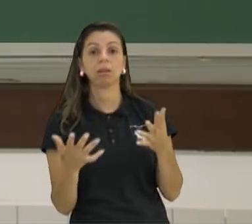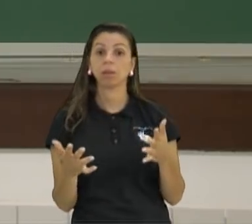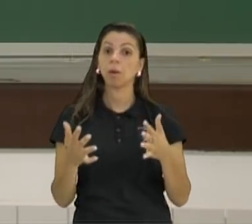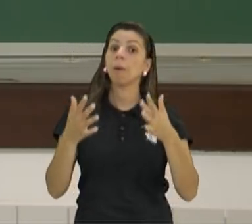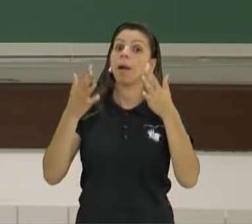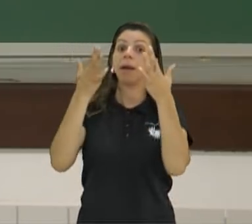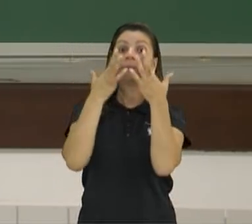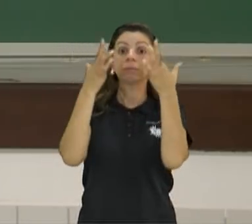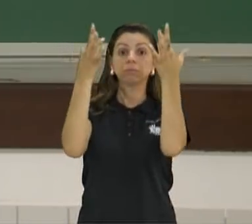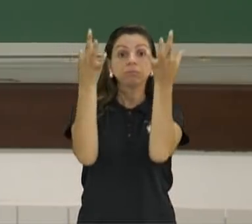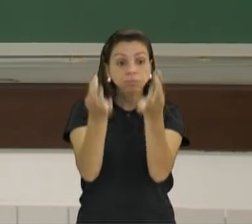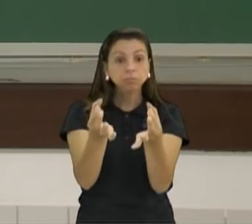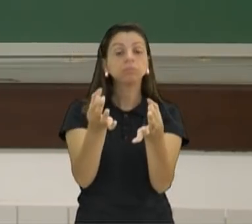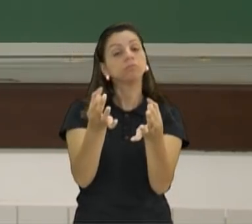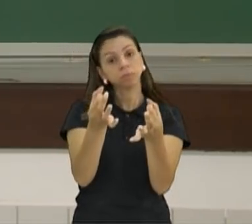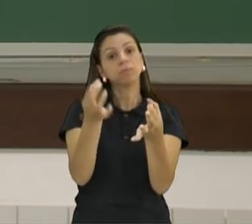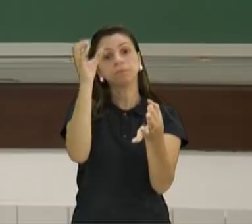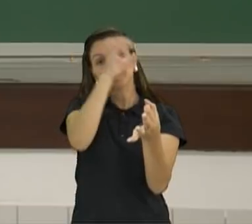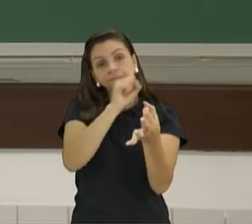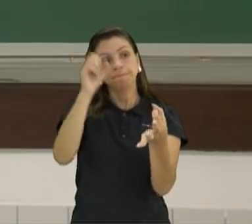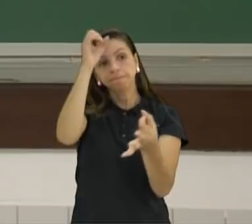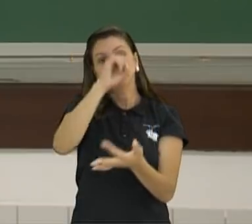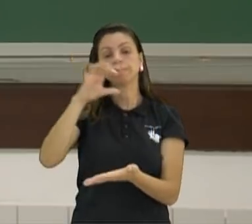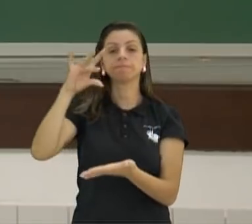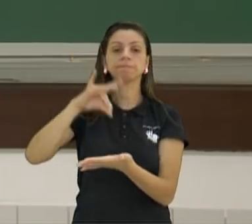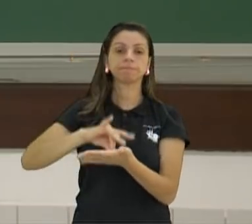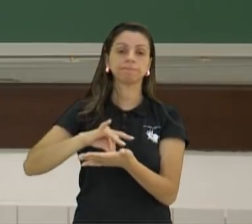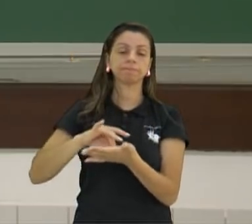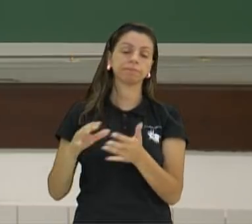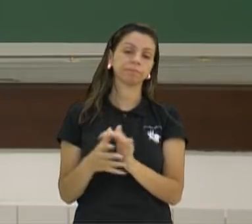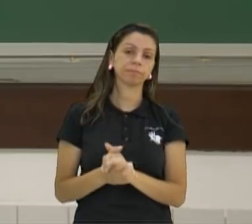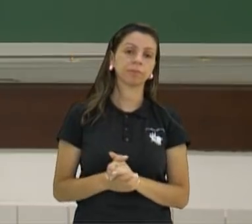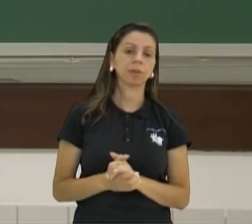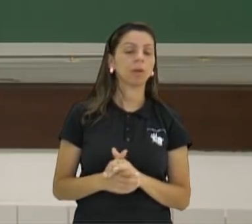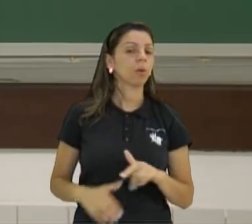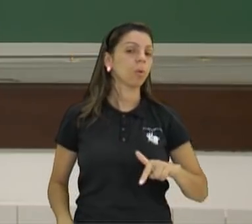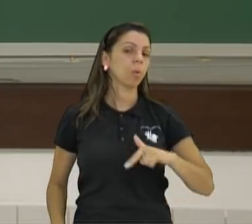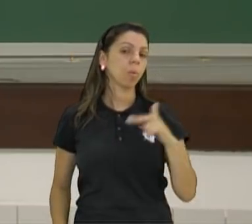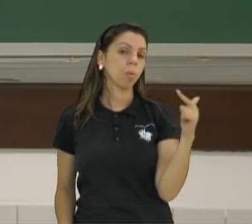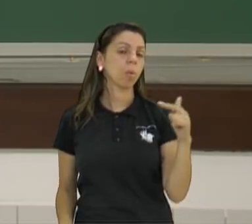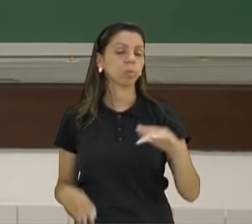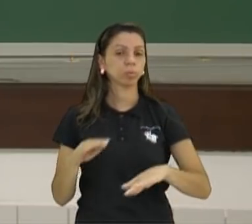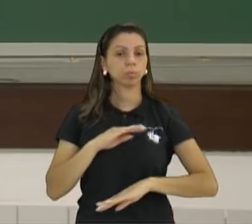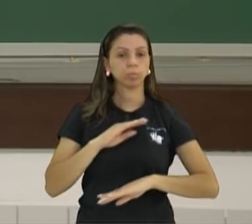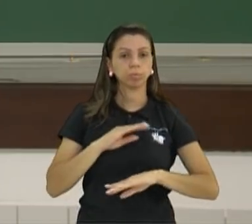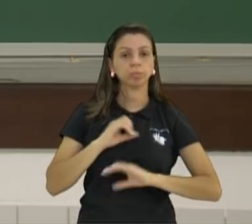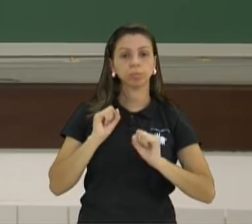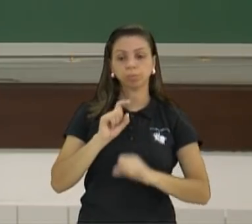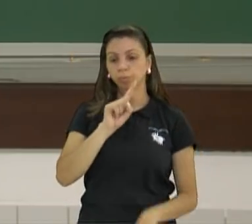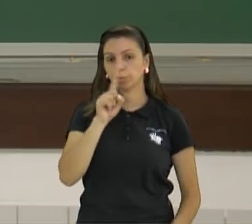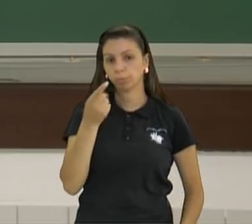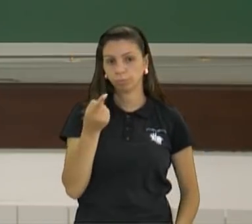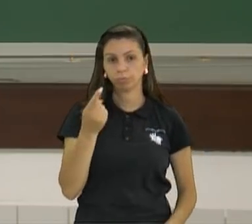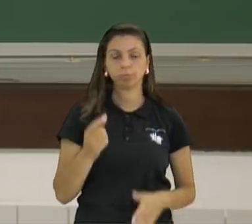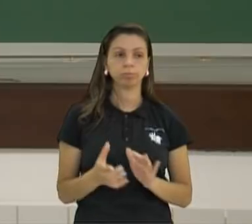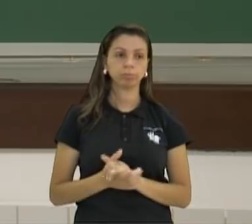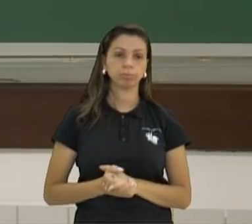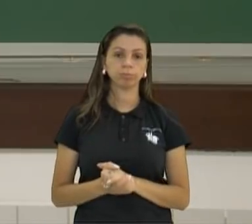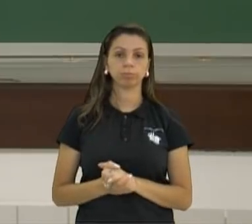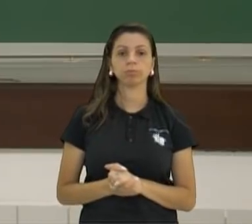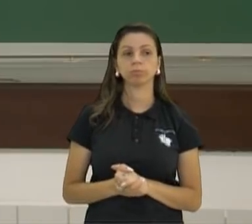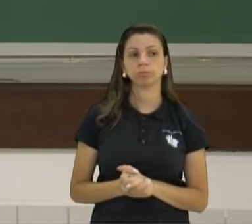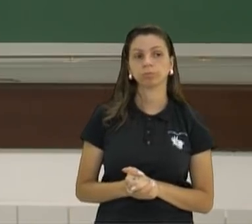você vai aprender, tá bom? Que outras situações podemos empregar a vírgula, professora?